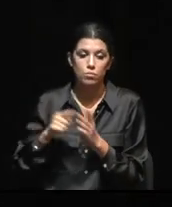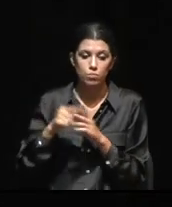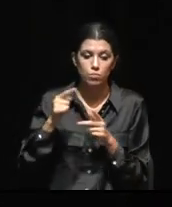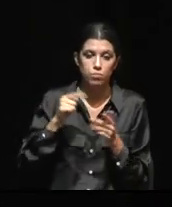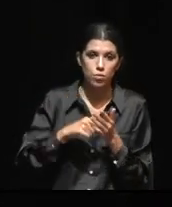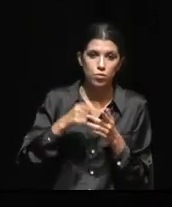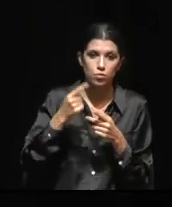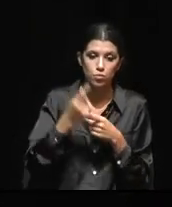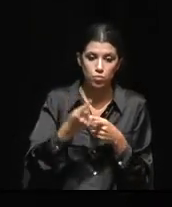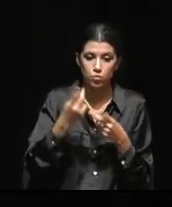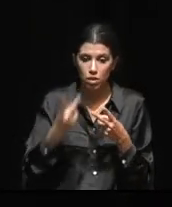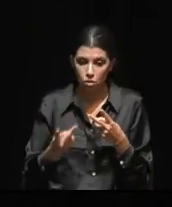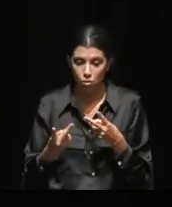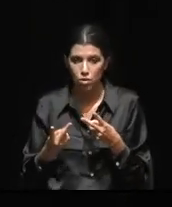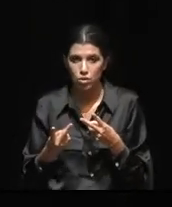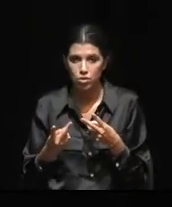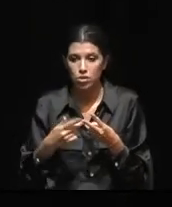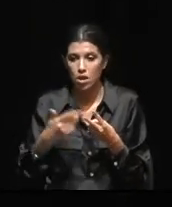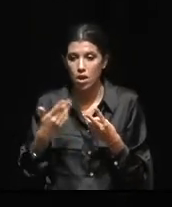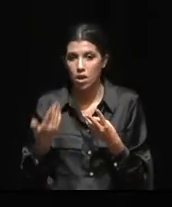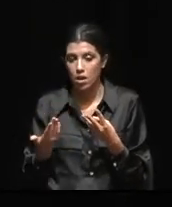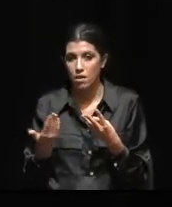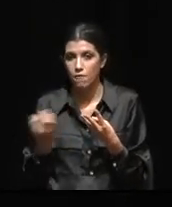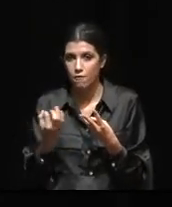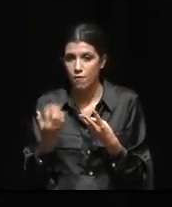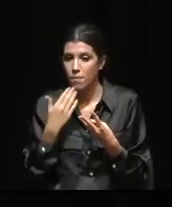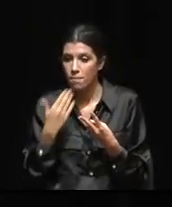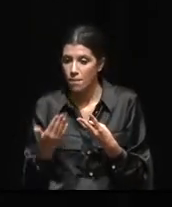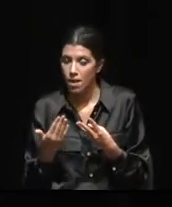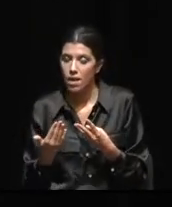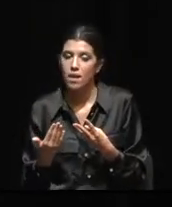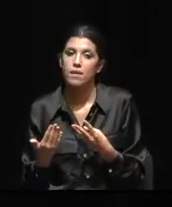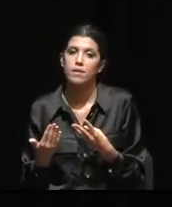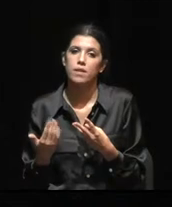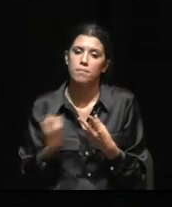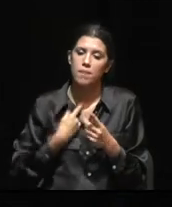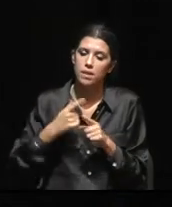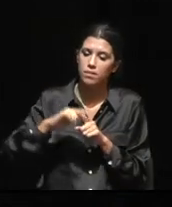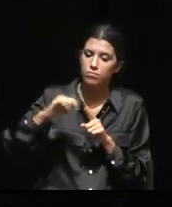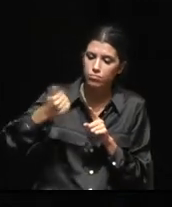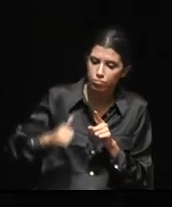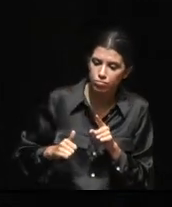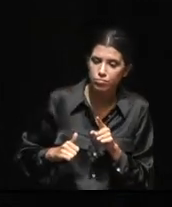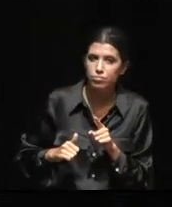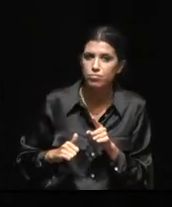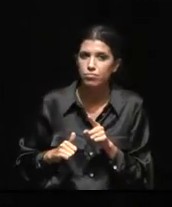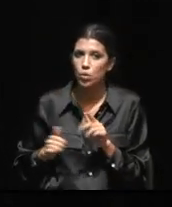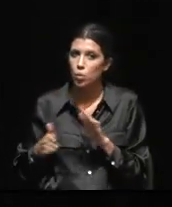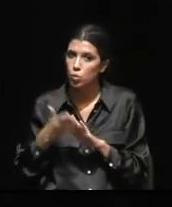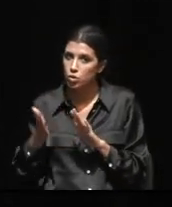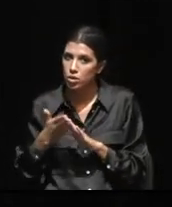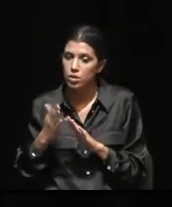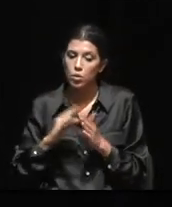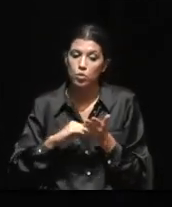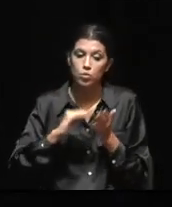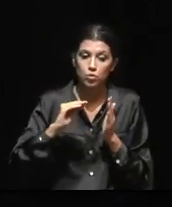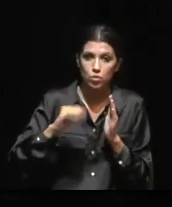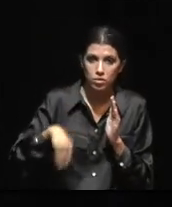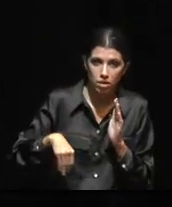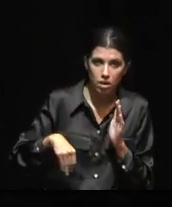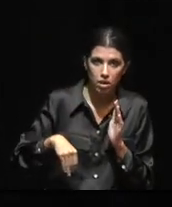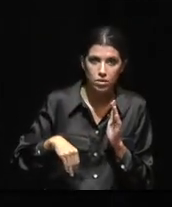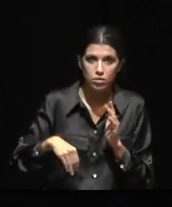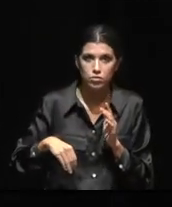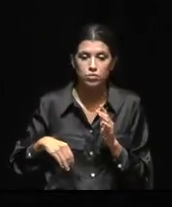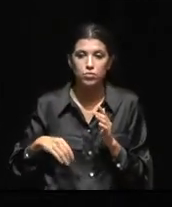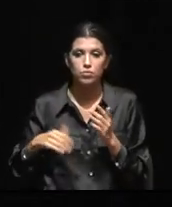dois agora solicitados onde pedem que seja revisto e regularizado com caráter de urgência os contratos e